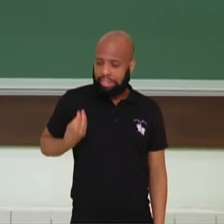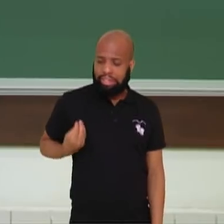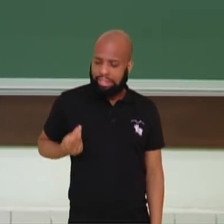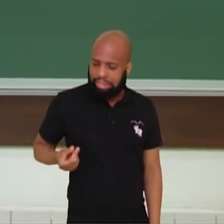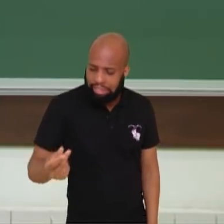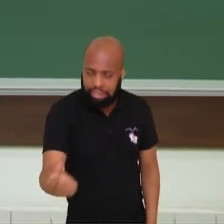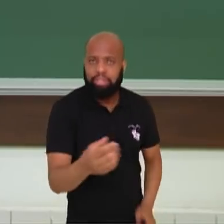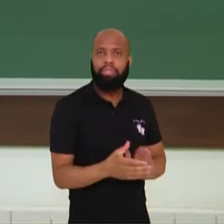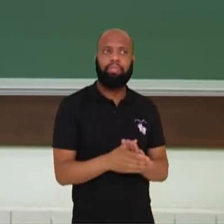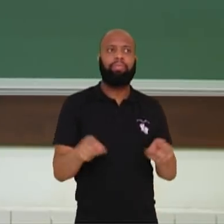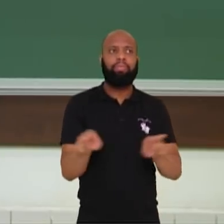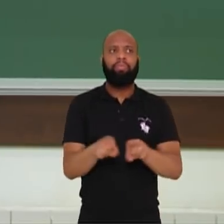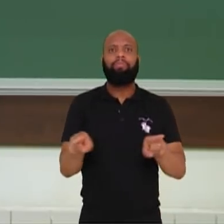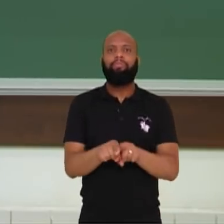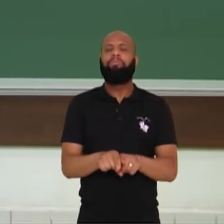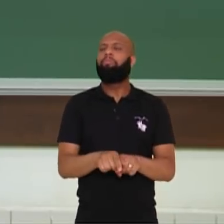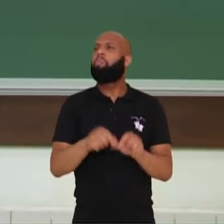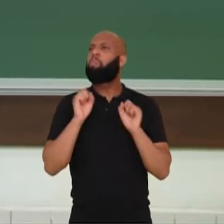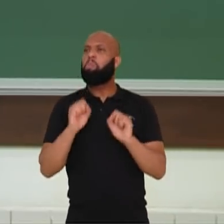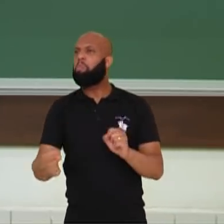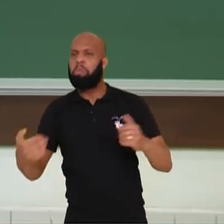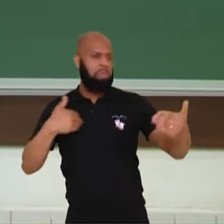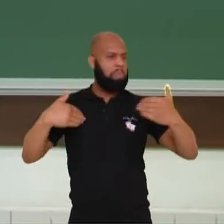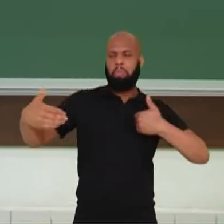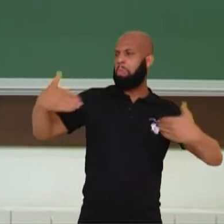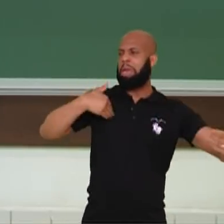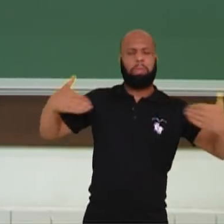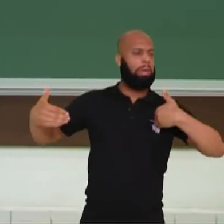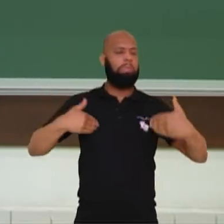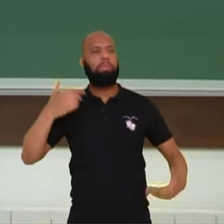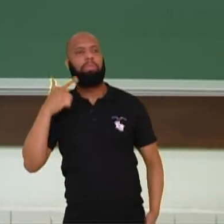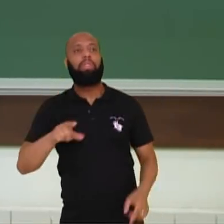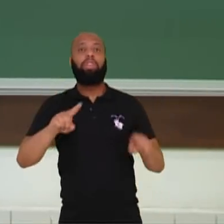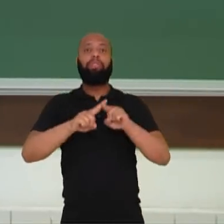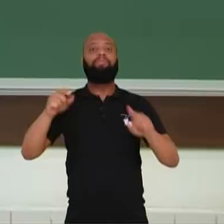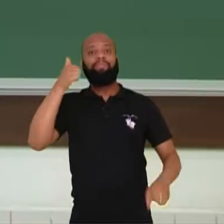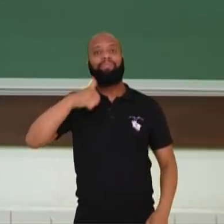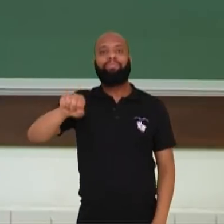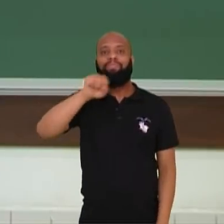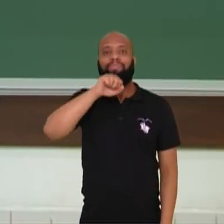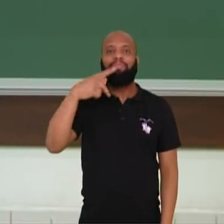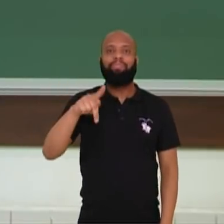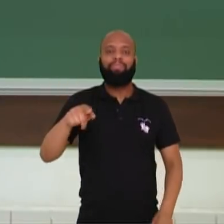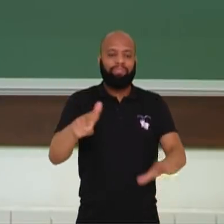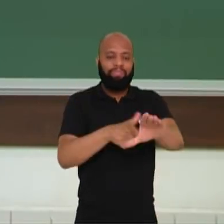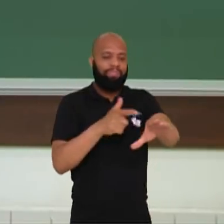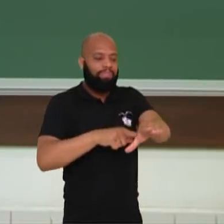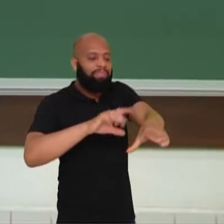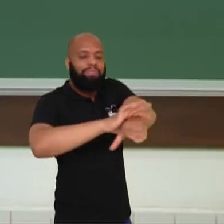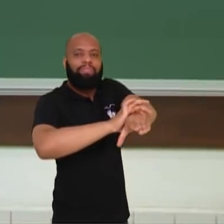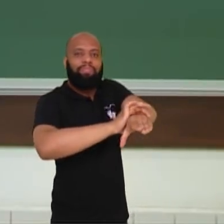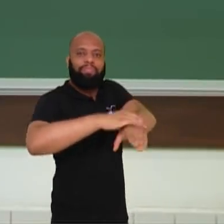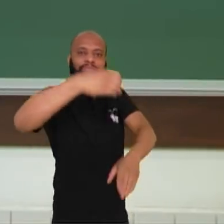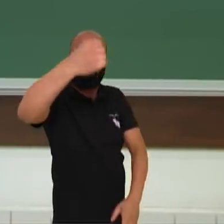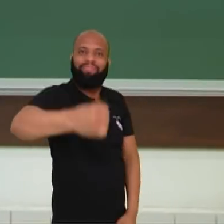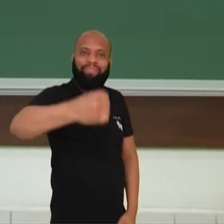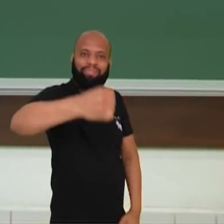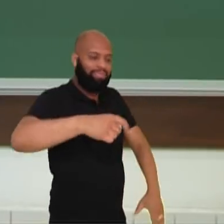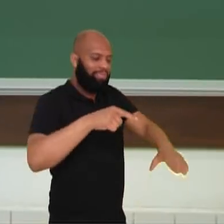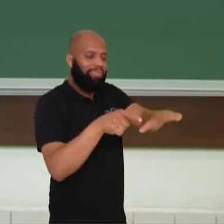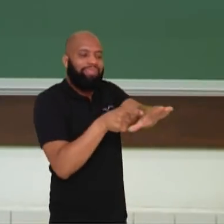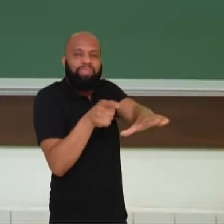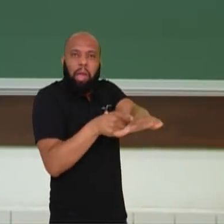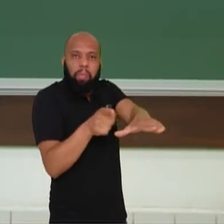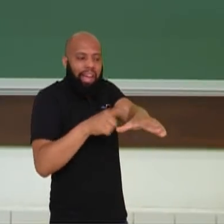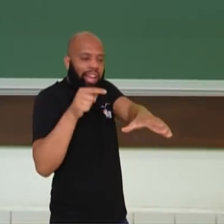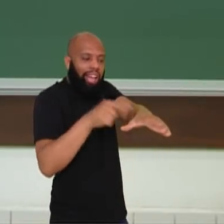portanto, né? Invulnerável. Acontece que Tétis o segurou pelo calcanhar Ou seja, o calcanhar de Aquiles